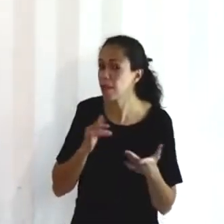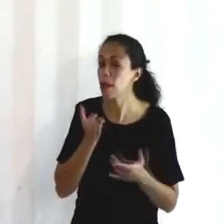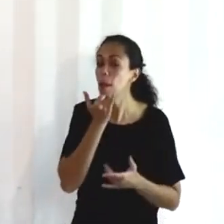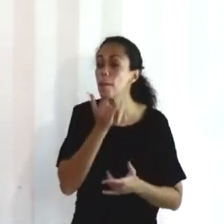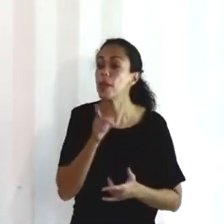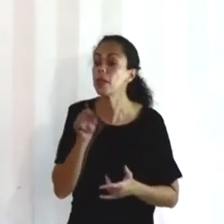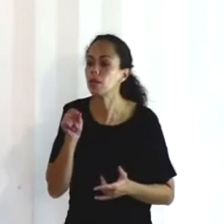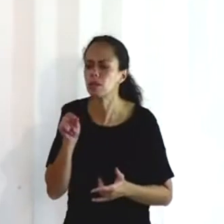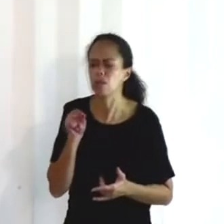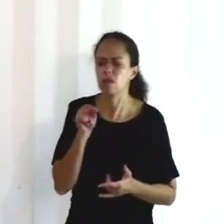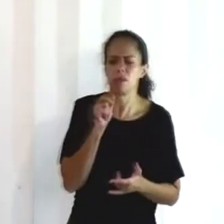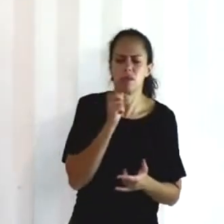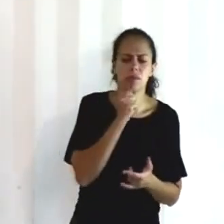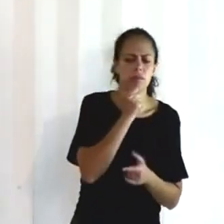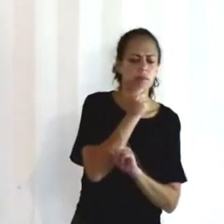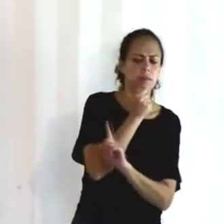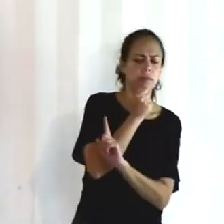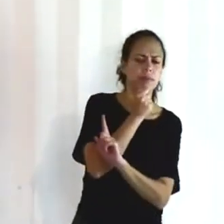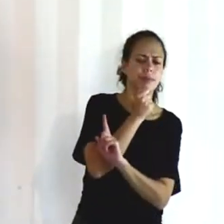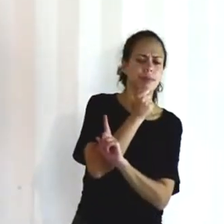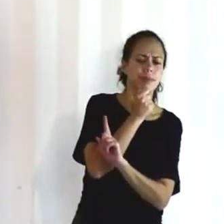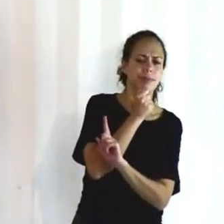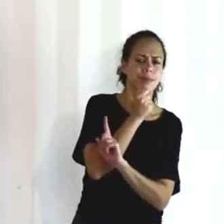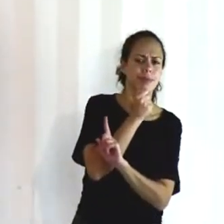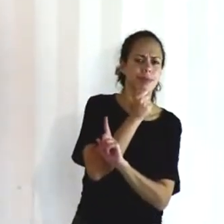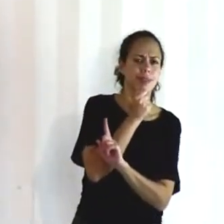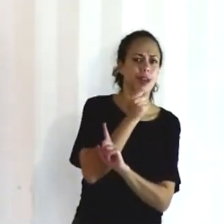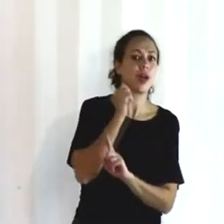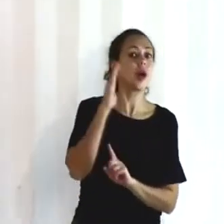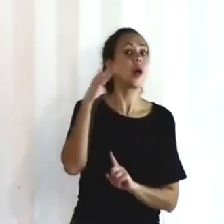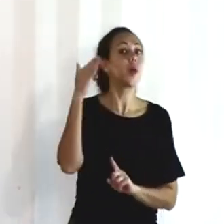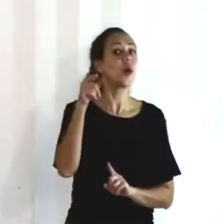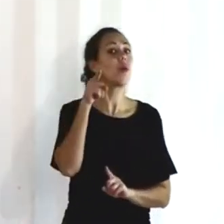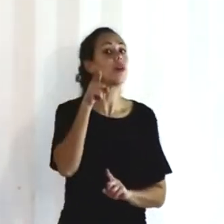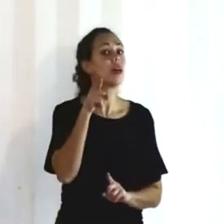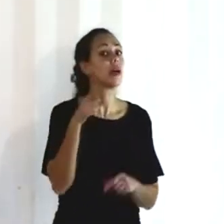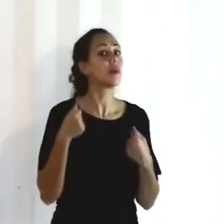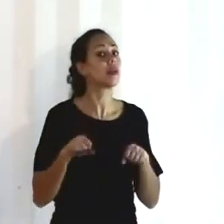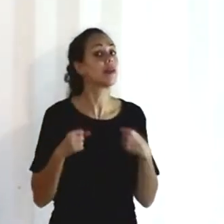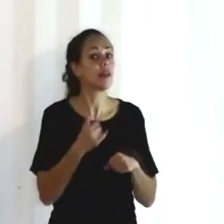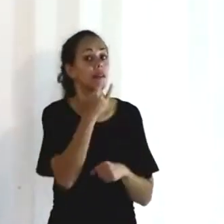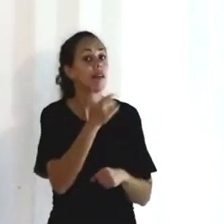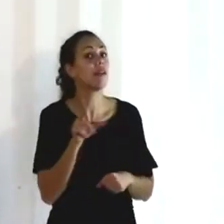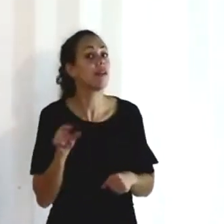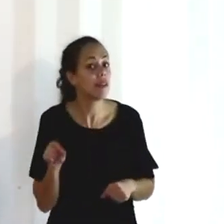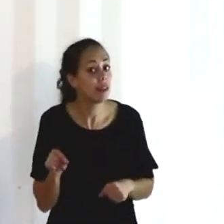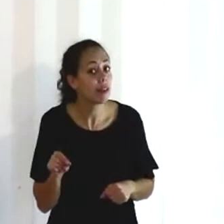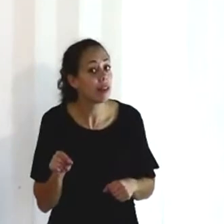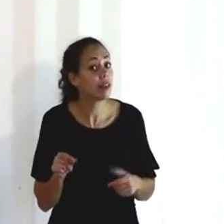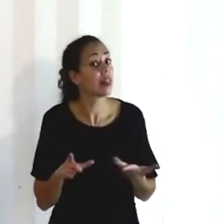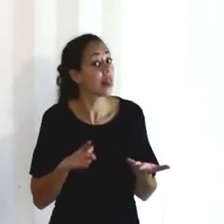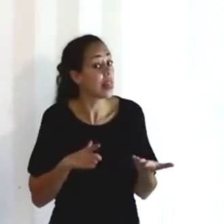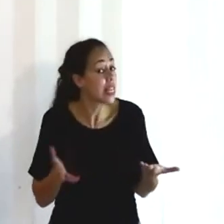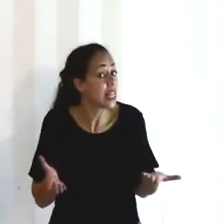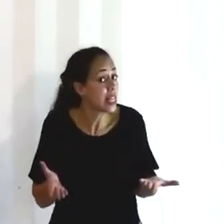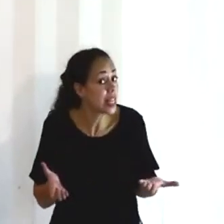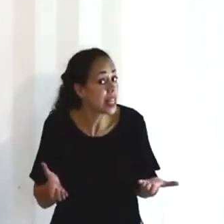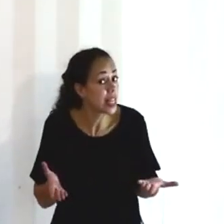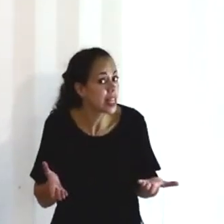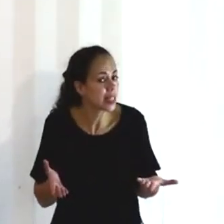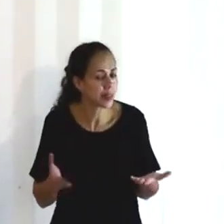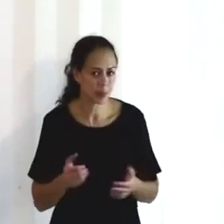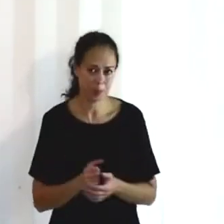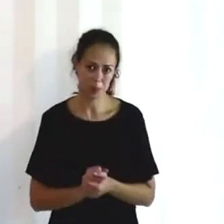irmãos. Todos nos lembram que devemos perdoar porque fomos perdoados, mas perdoar para sermos perdoados, à luz